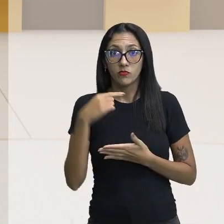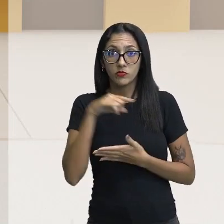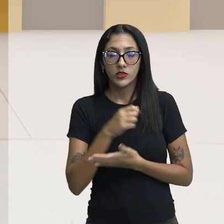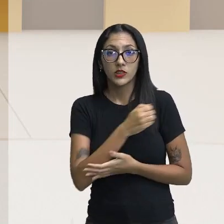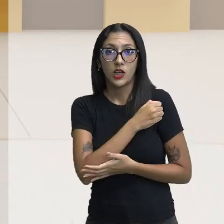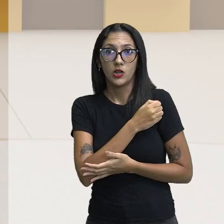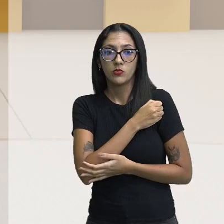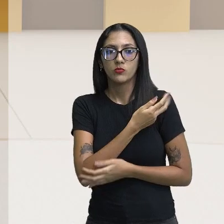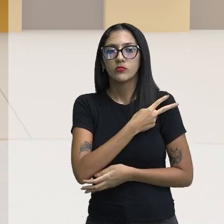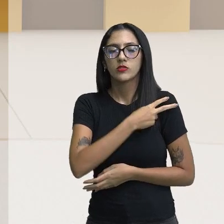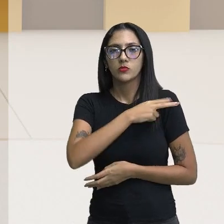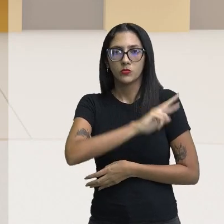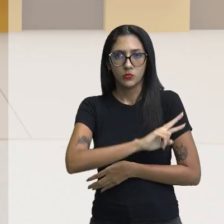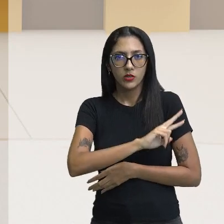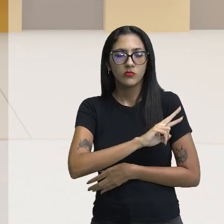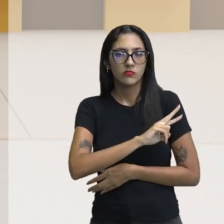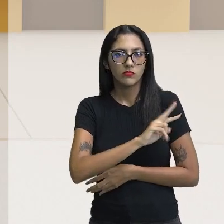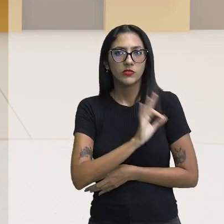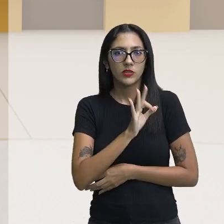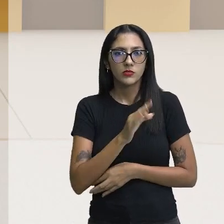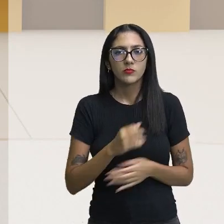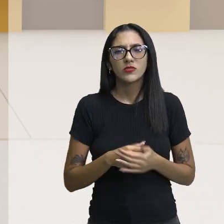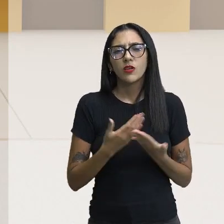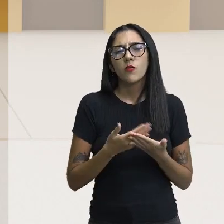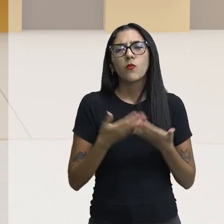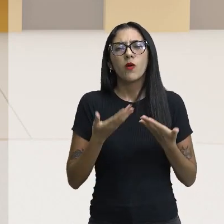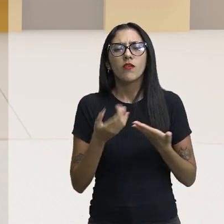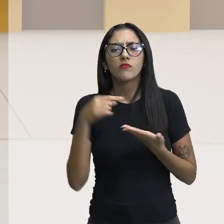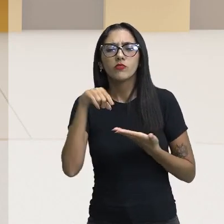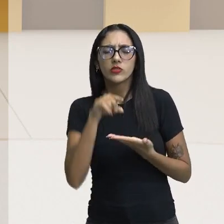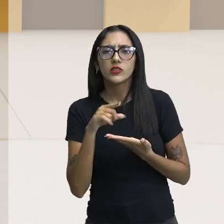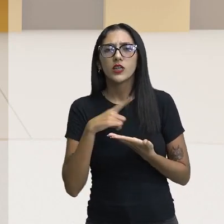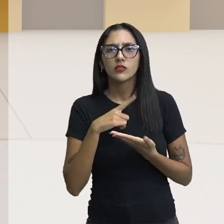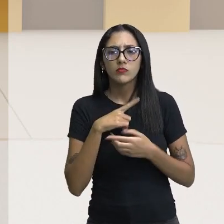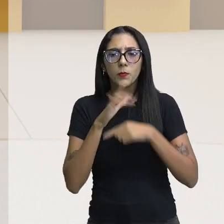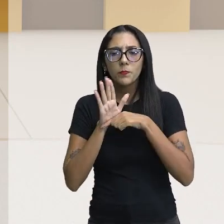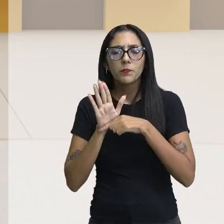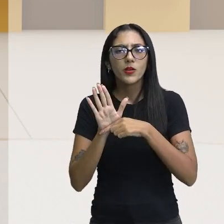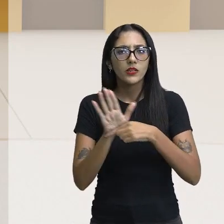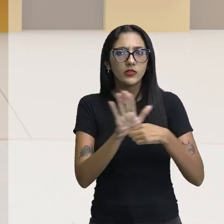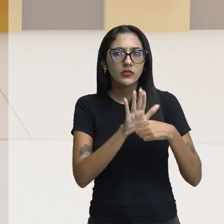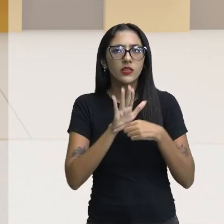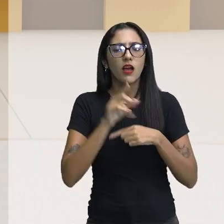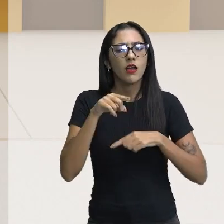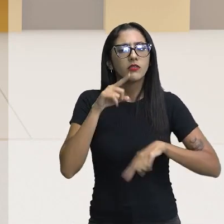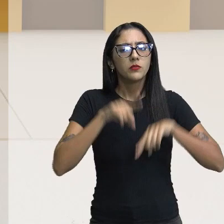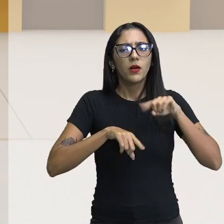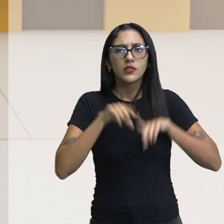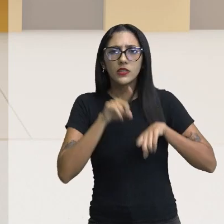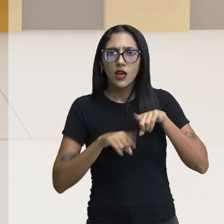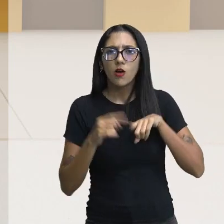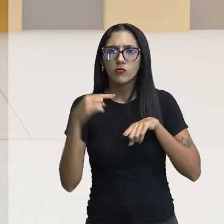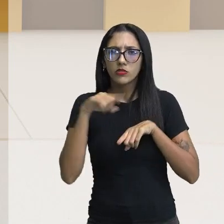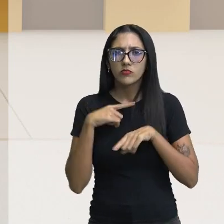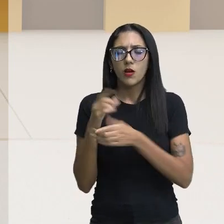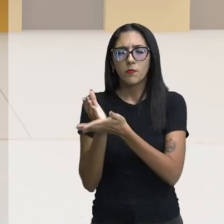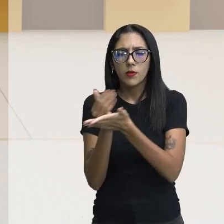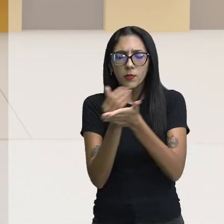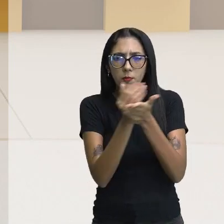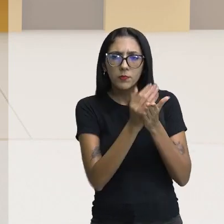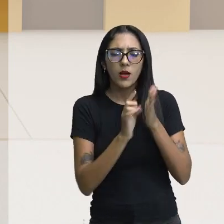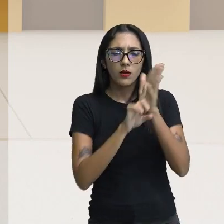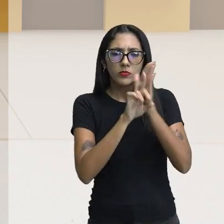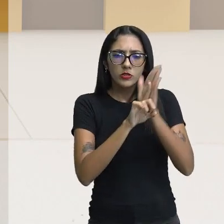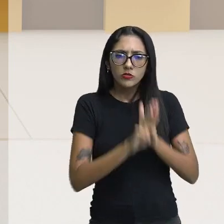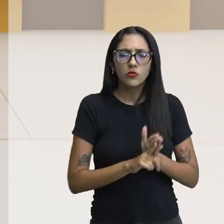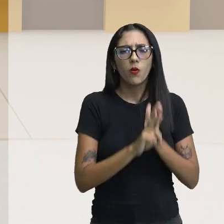segunda série do ensino médio. Então, que público você vai divulgar o material que você coletou e analisou